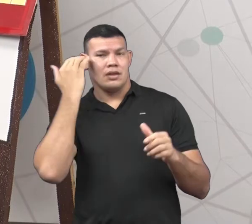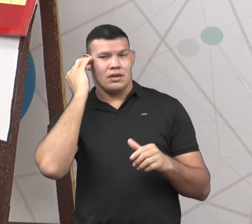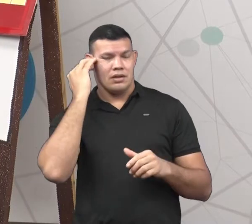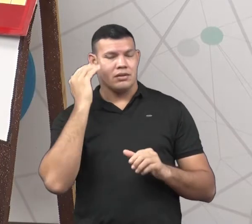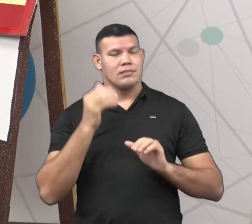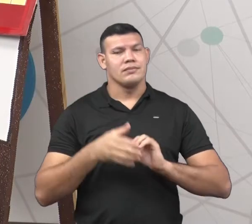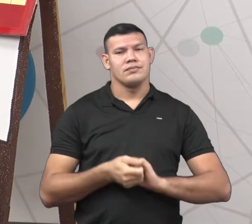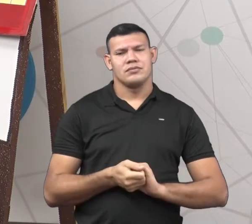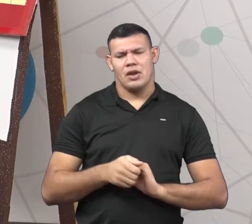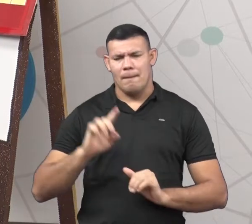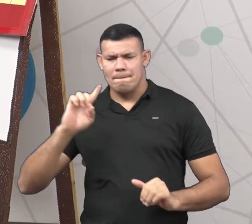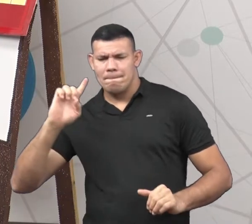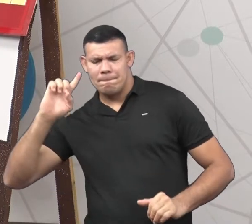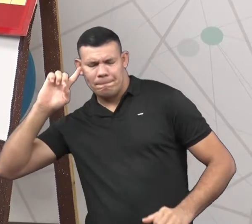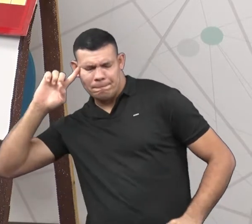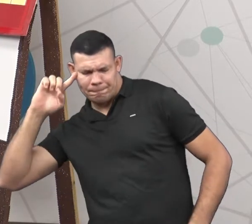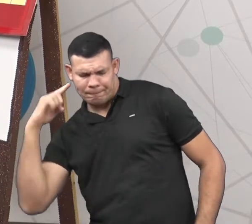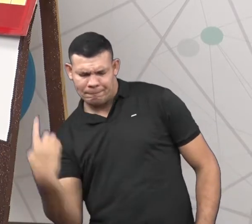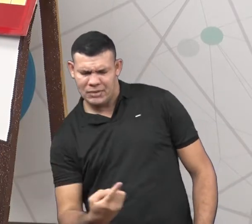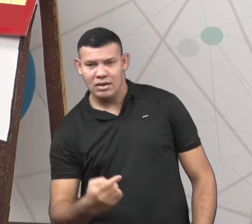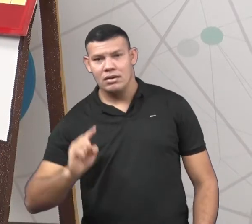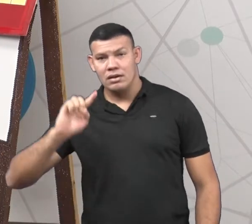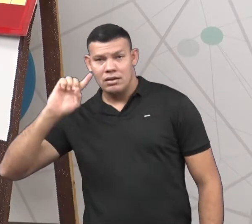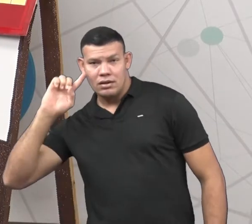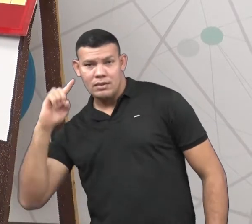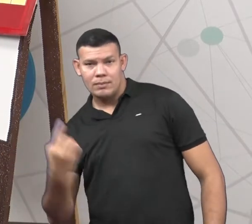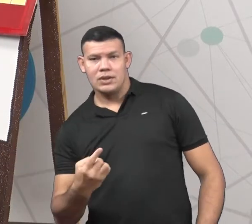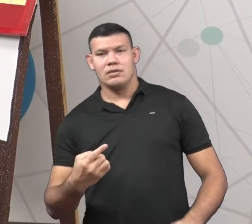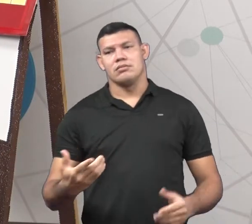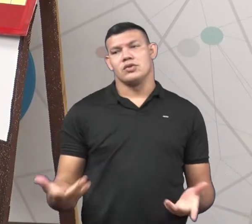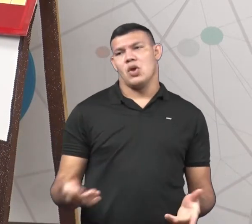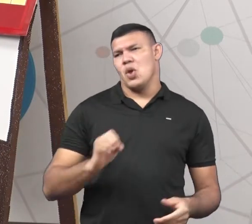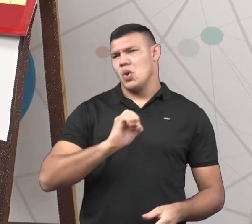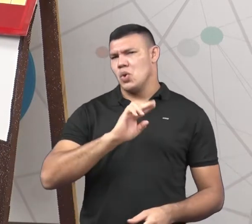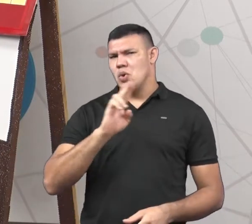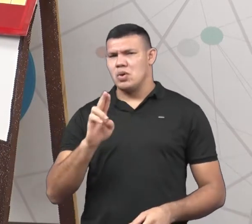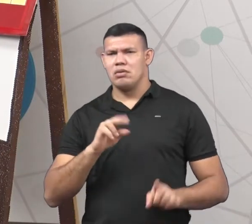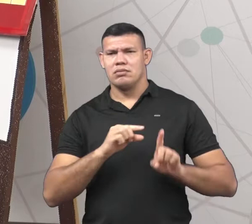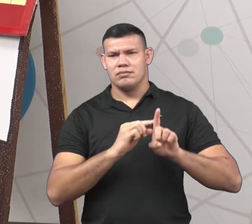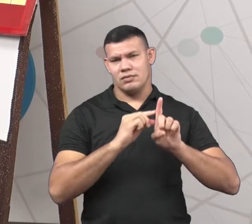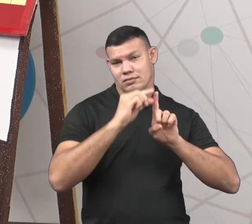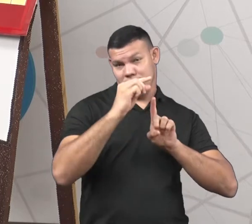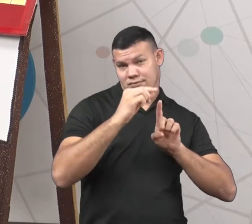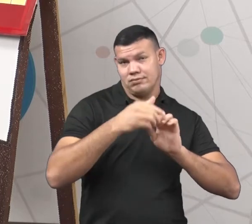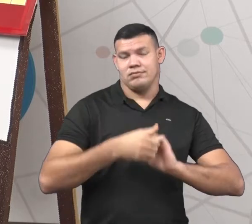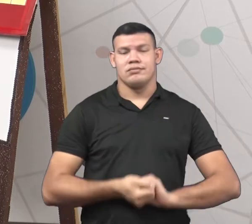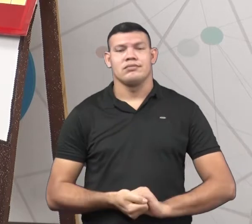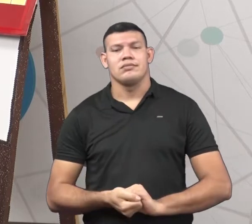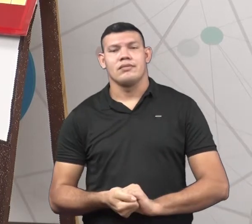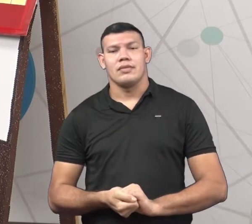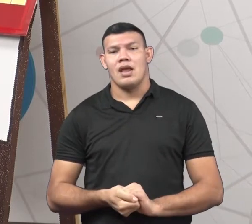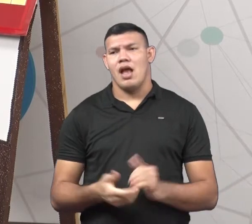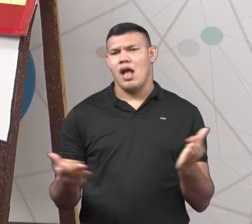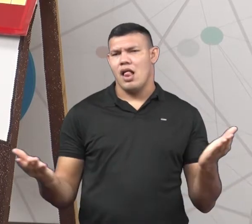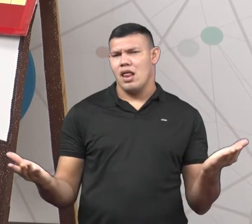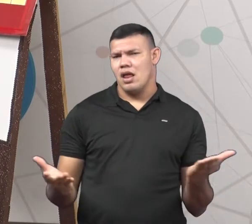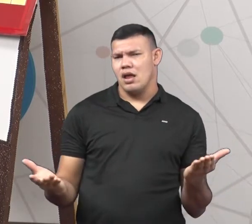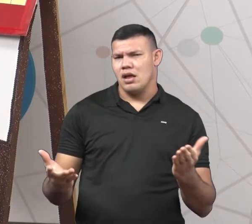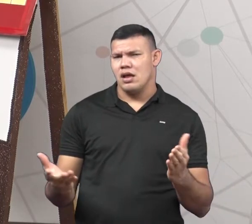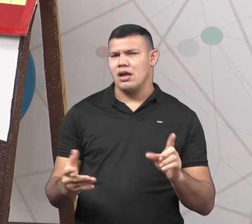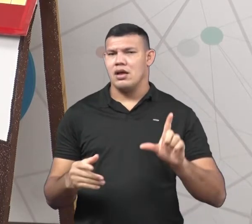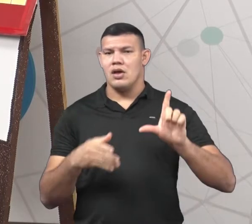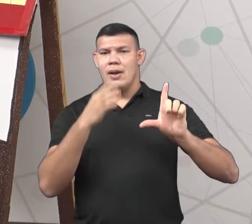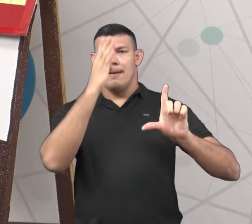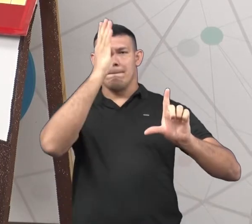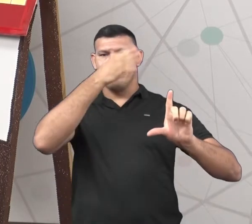certinho? Vamos formar mais um outro número. Vou colocar um 5 nas centenas, né?